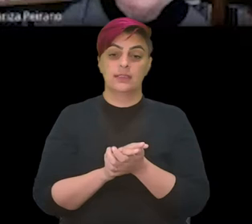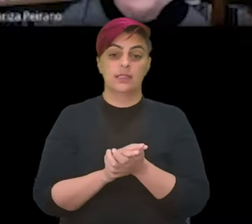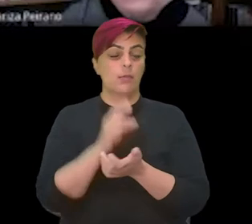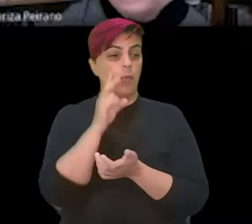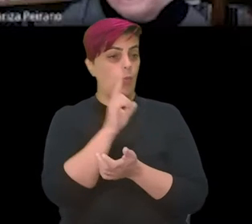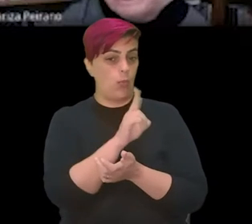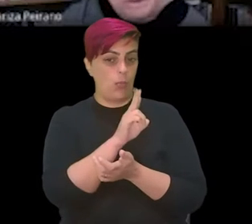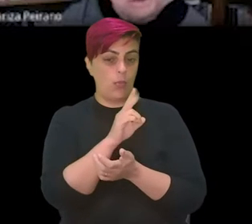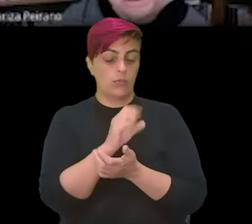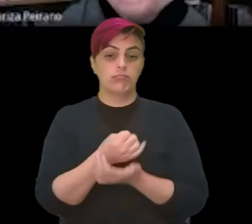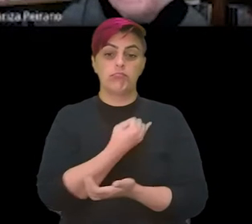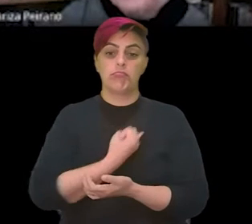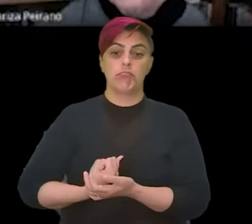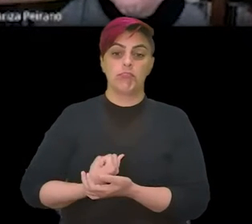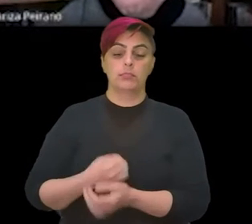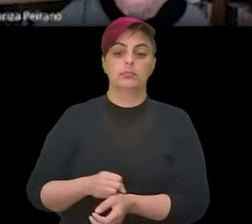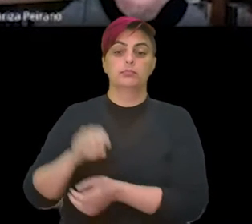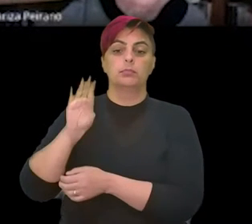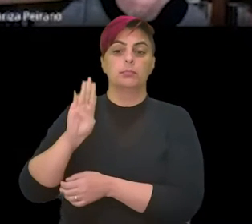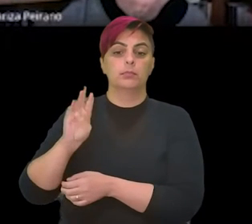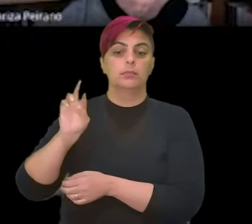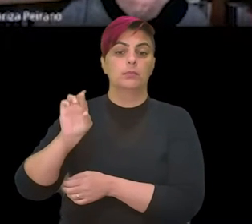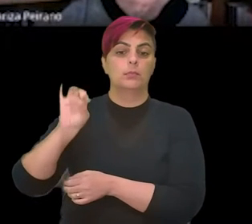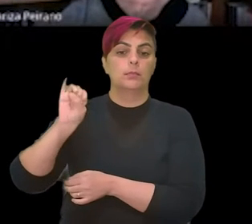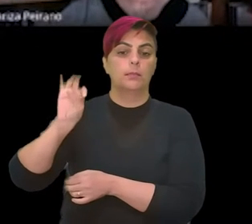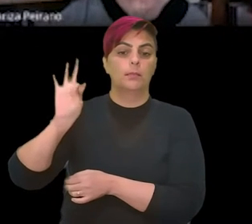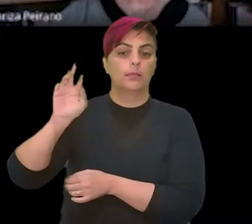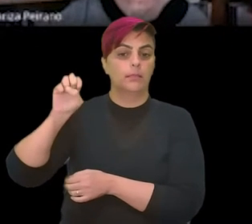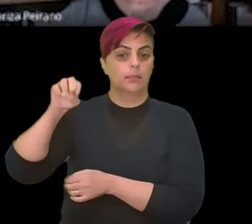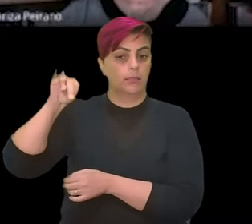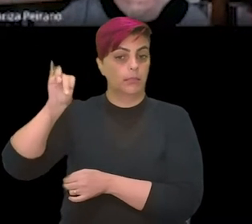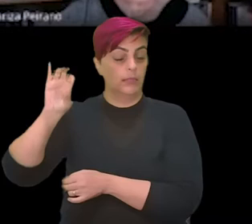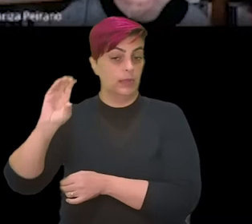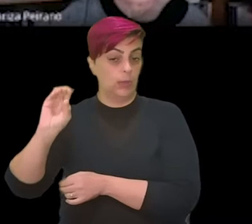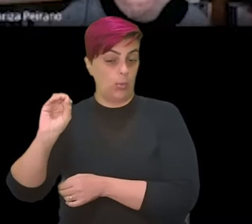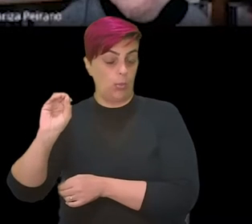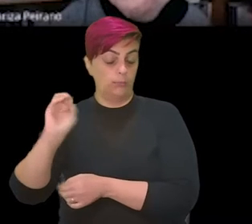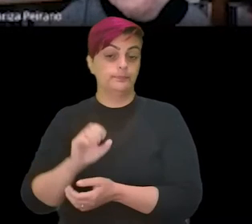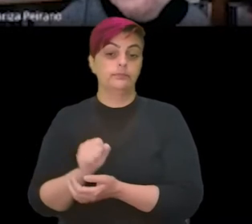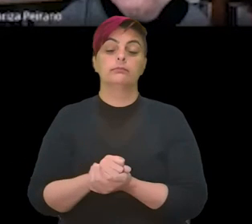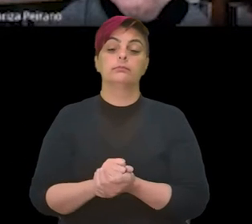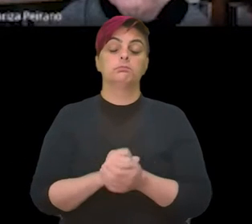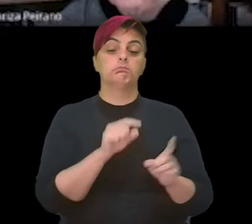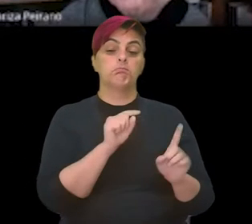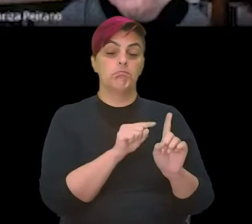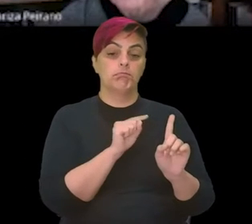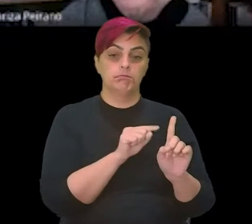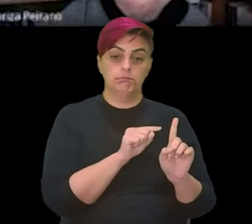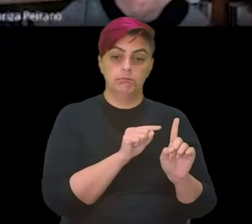em 1914, e onde ficou conhecido